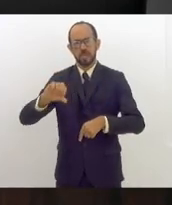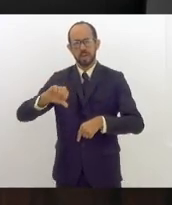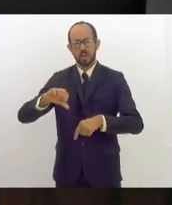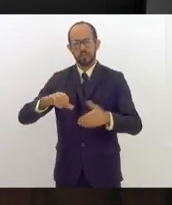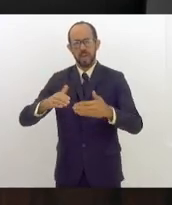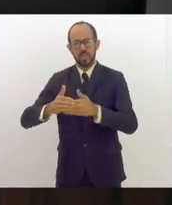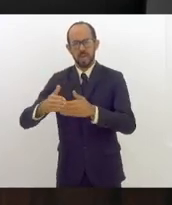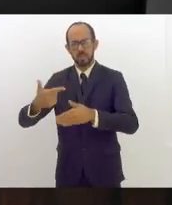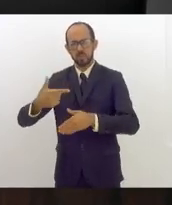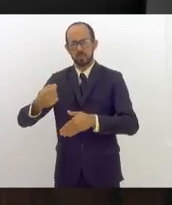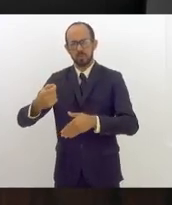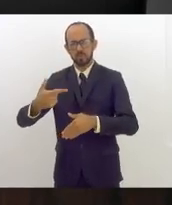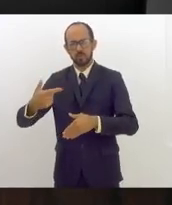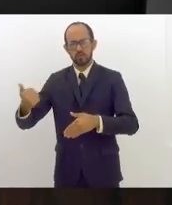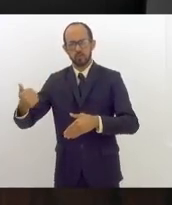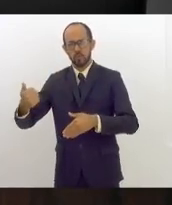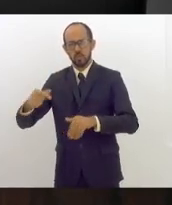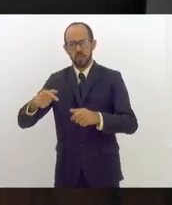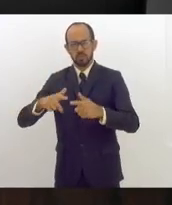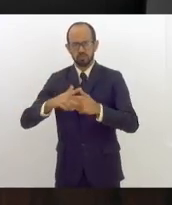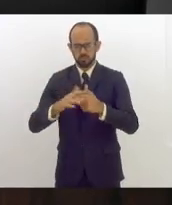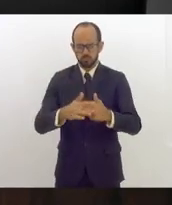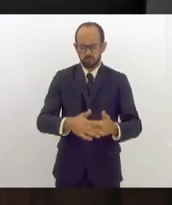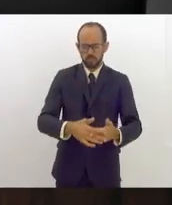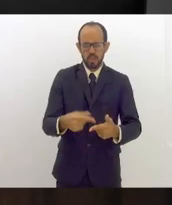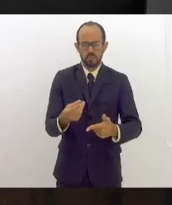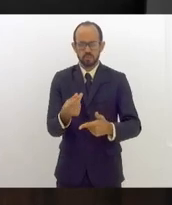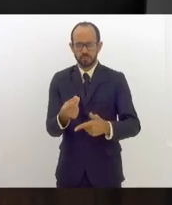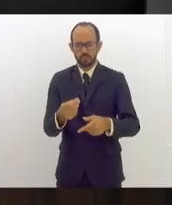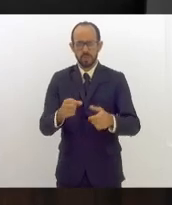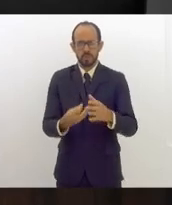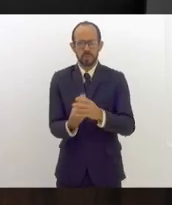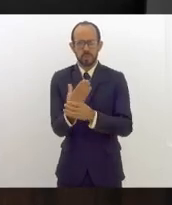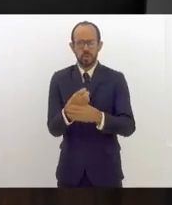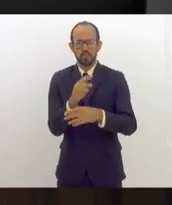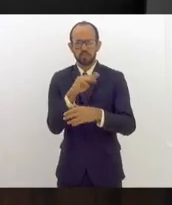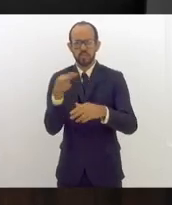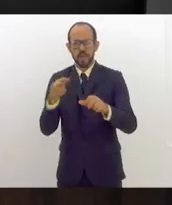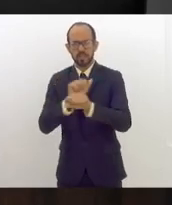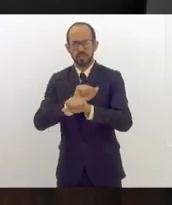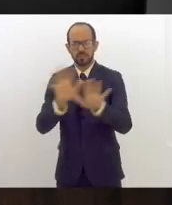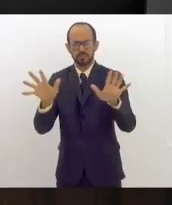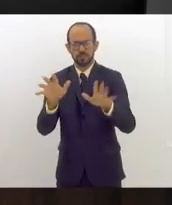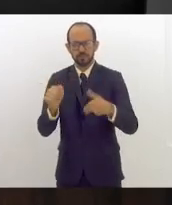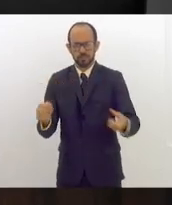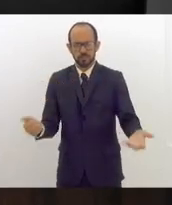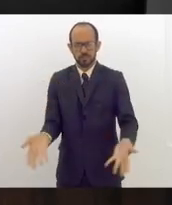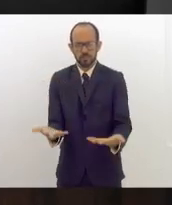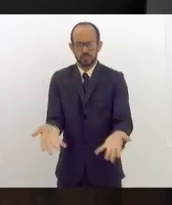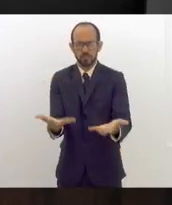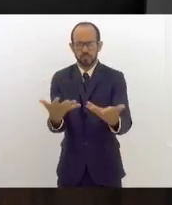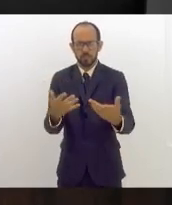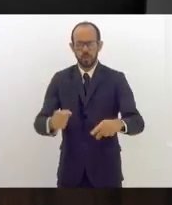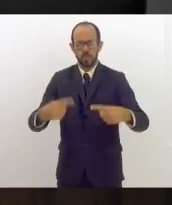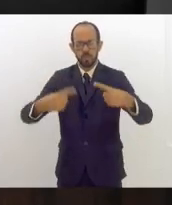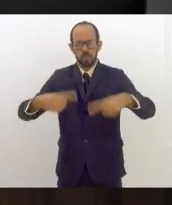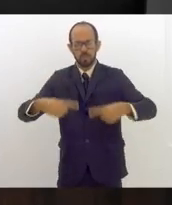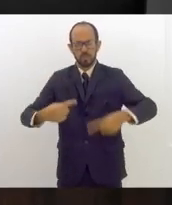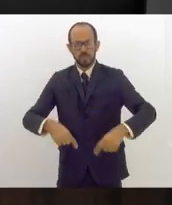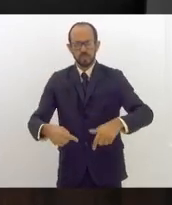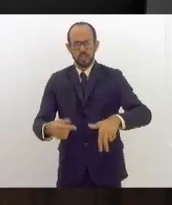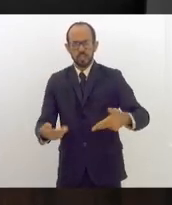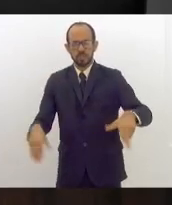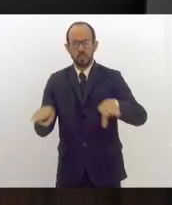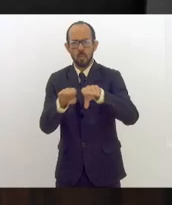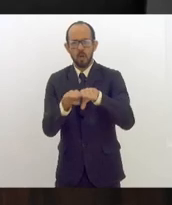doutor Luciano promoveu um ajuste nas Finanças criou um Portal de Transparência estimulou políticas igualdade de gênero em defesa